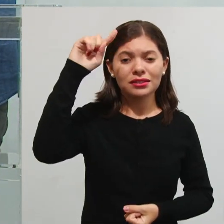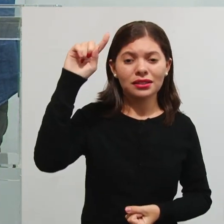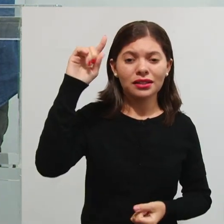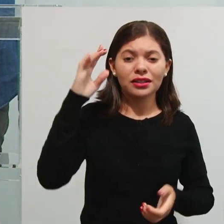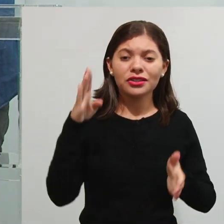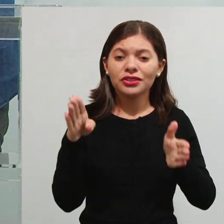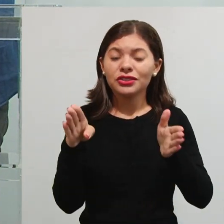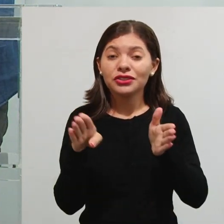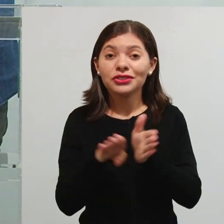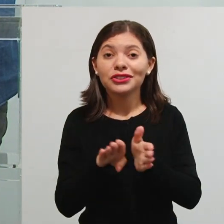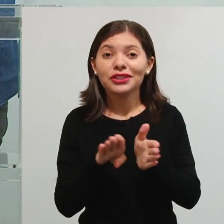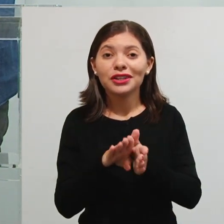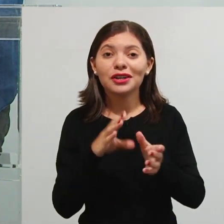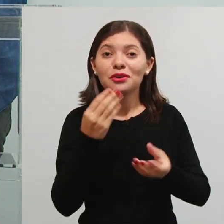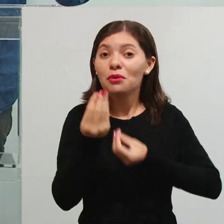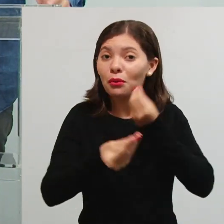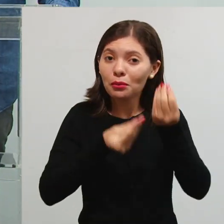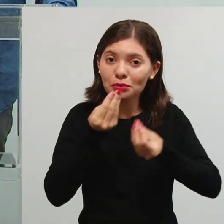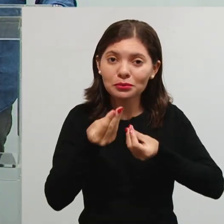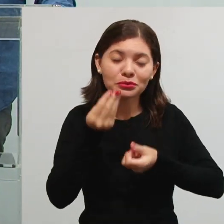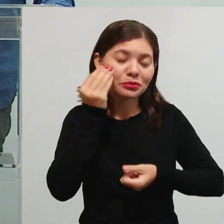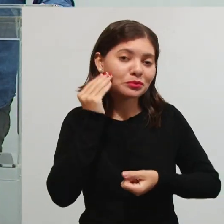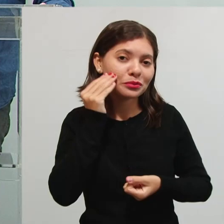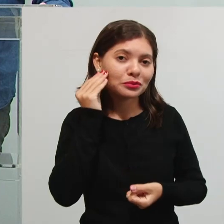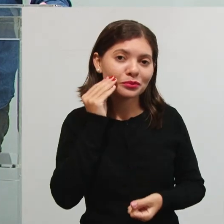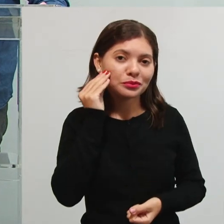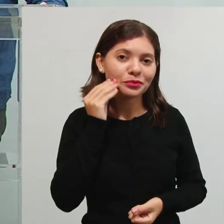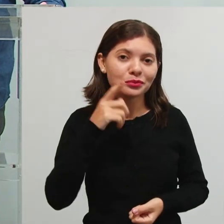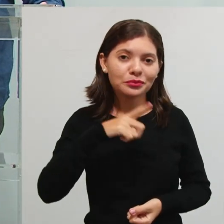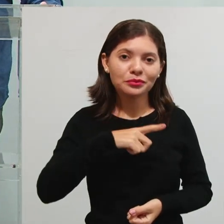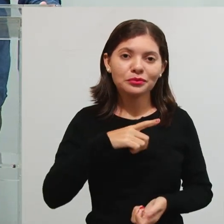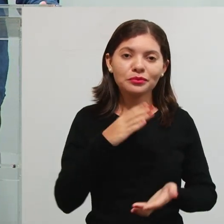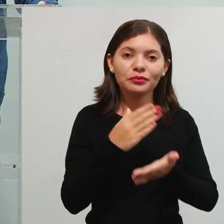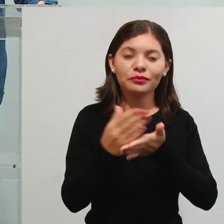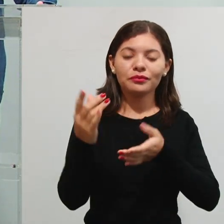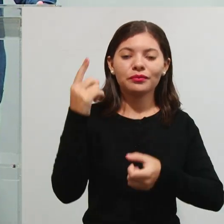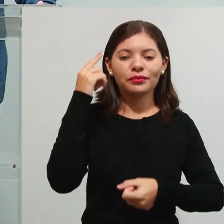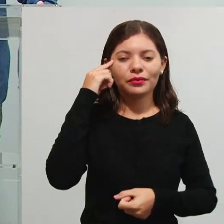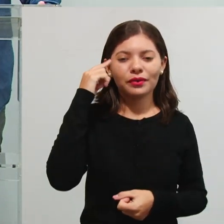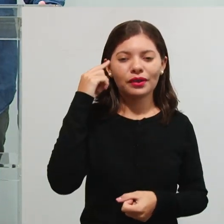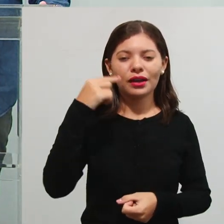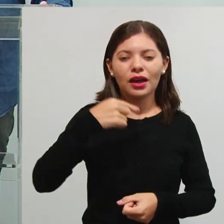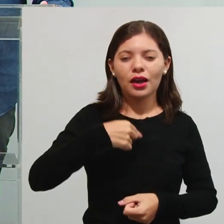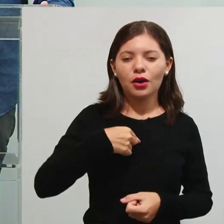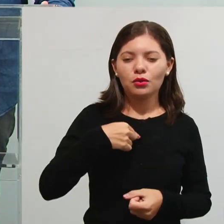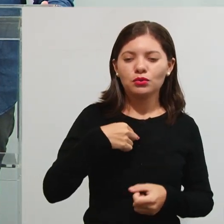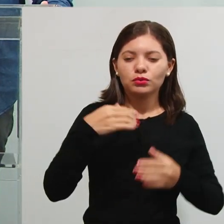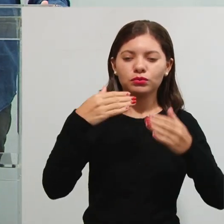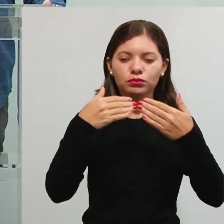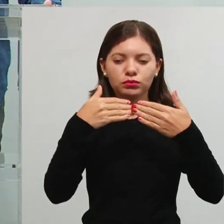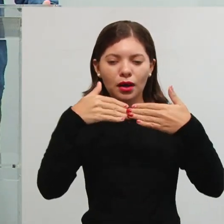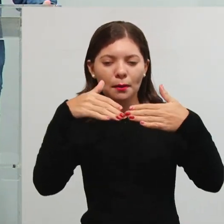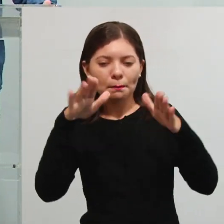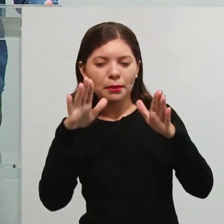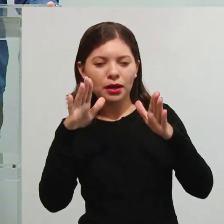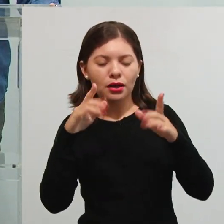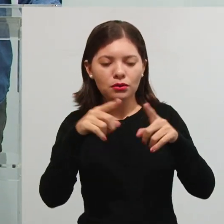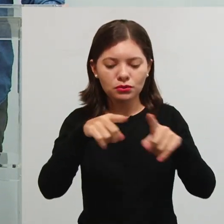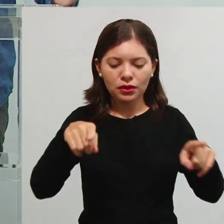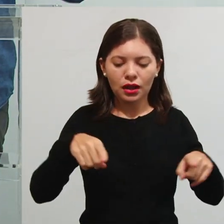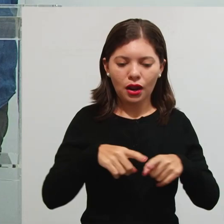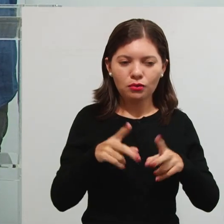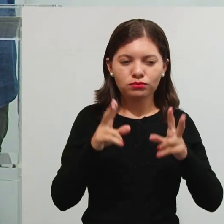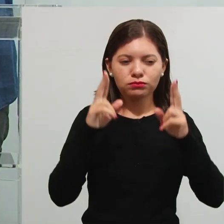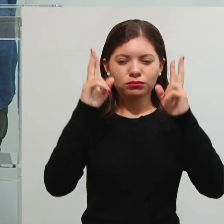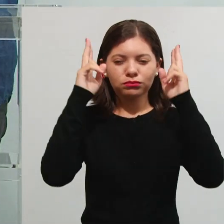de experiência que você já teve. Então você começa a pensar, poxa, se eu criar uma barbearia, né? Um salão de beleza assim,